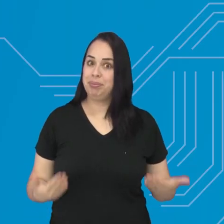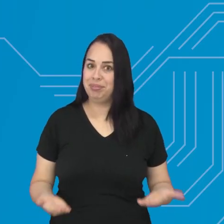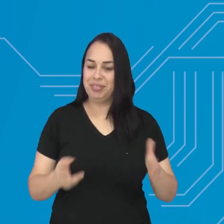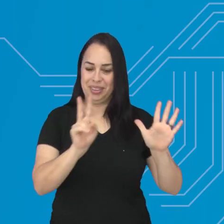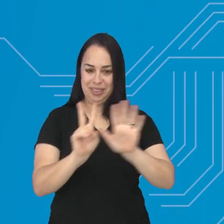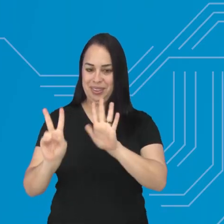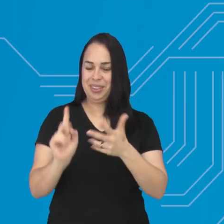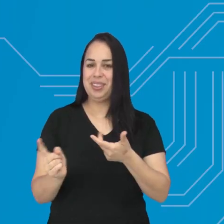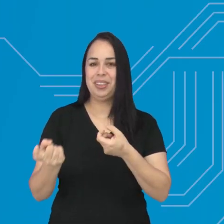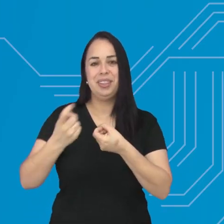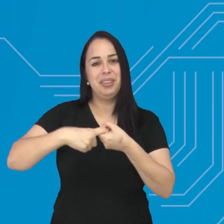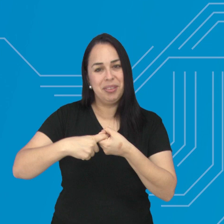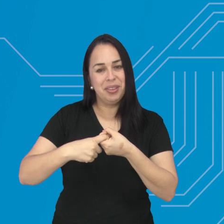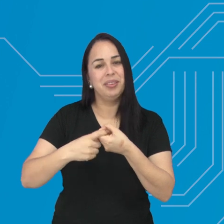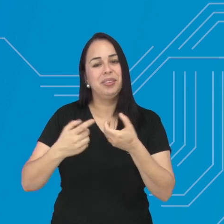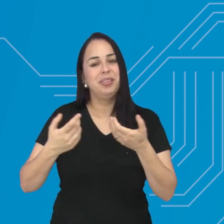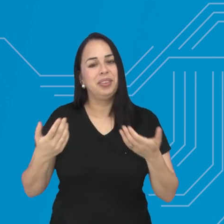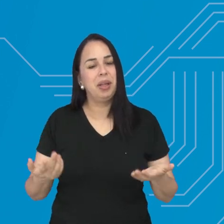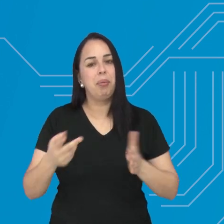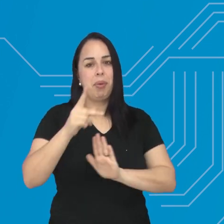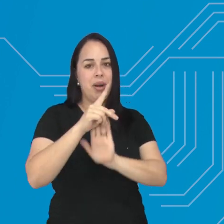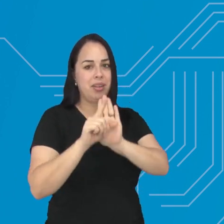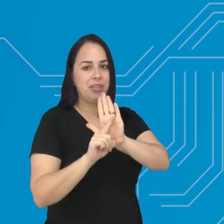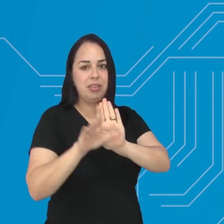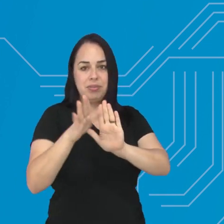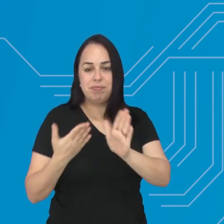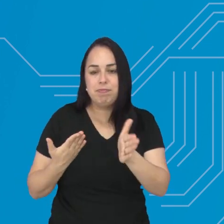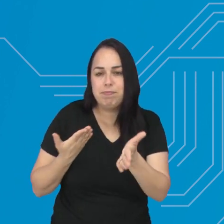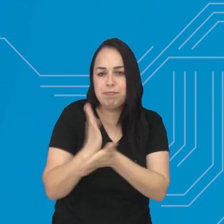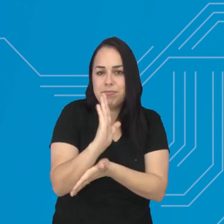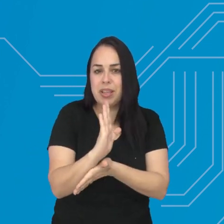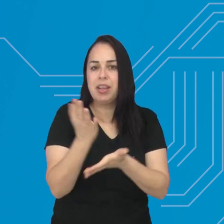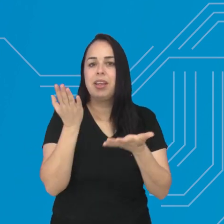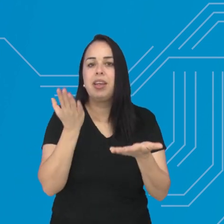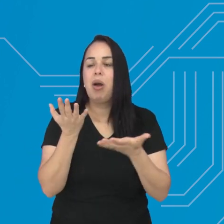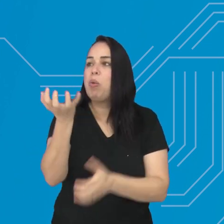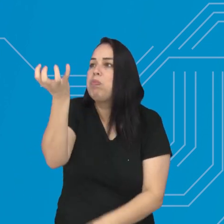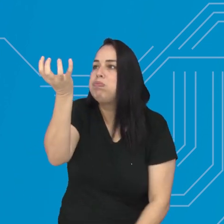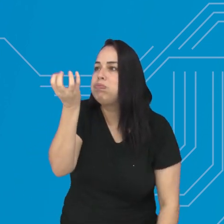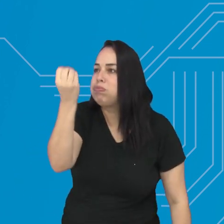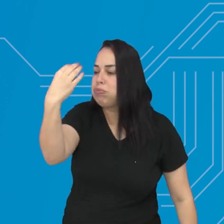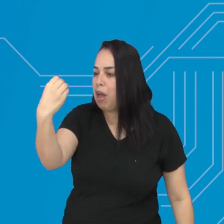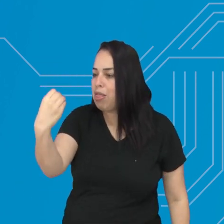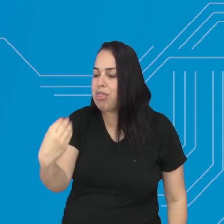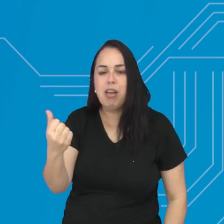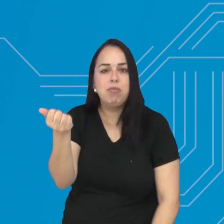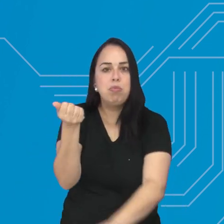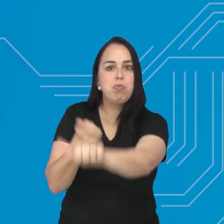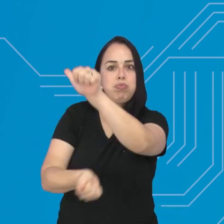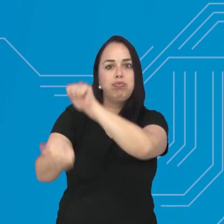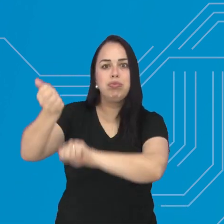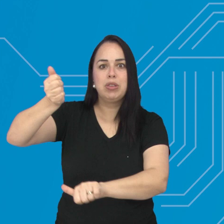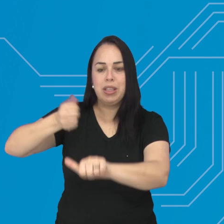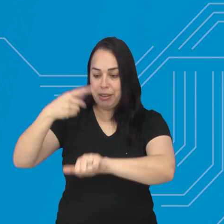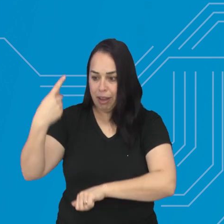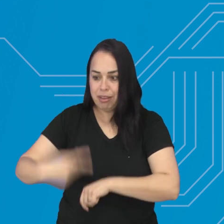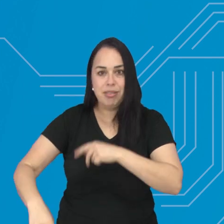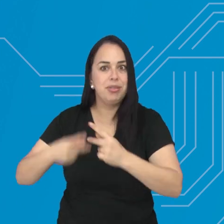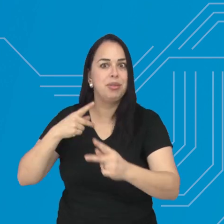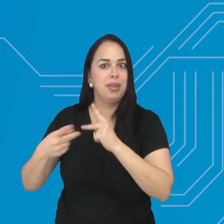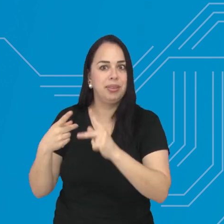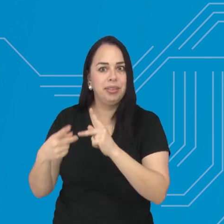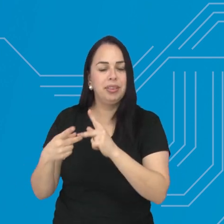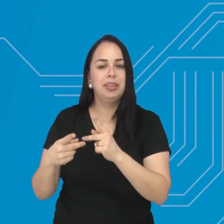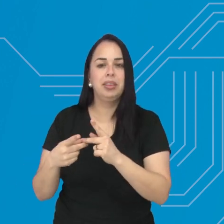E voltamos com Semana Legislativa. Um projeto aprovado na Câmara quer modernizar e revitalizar todo o sistema de semáforos aqui